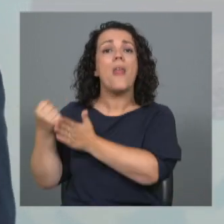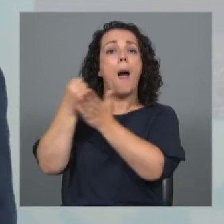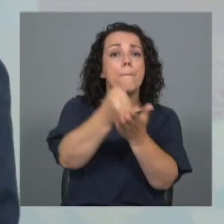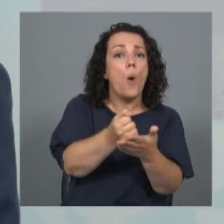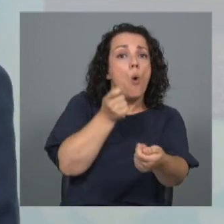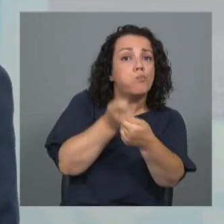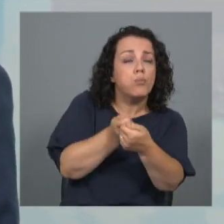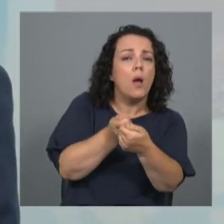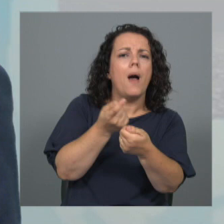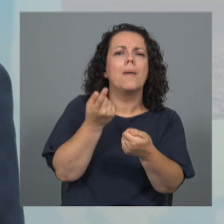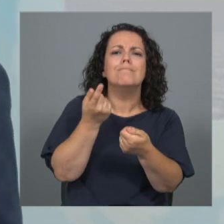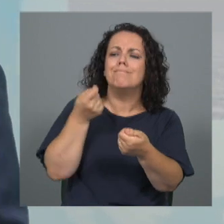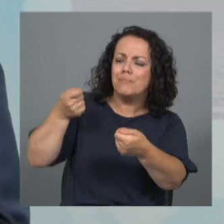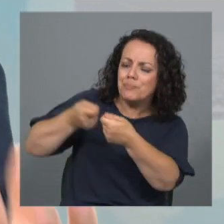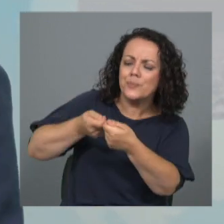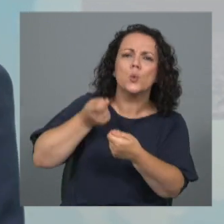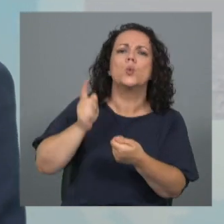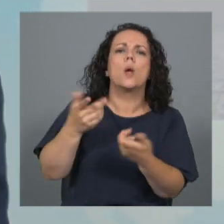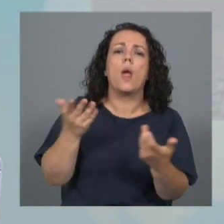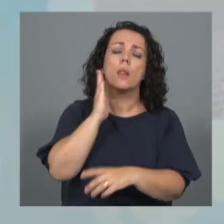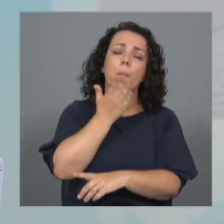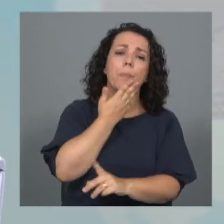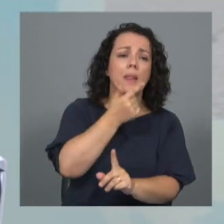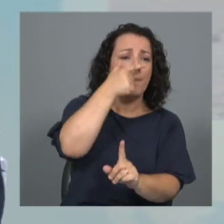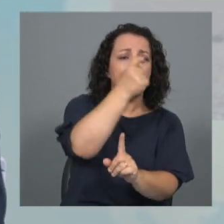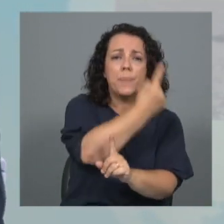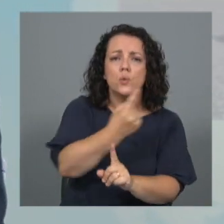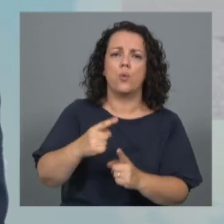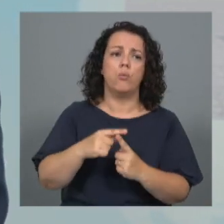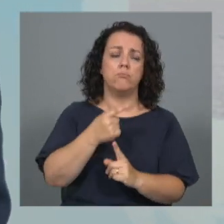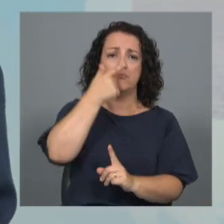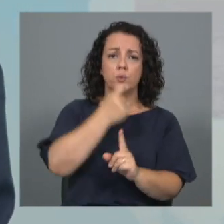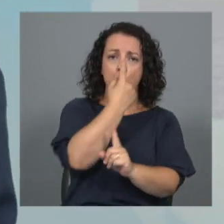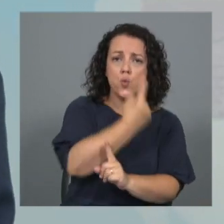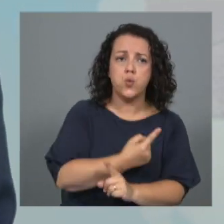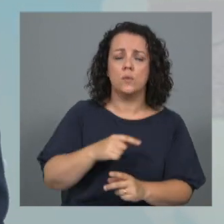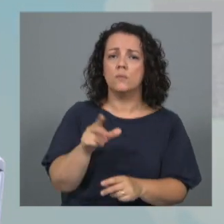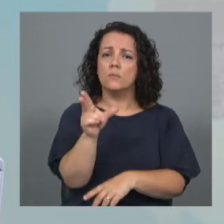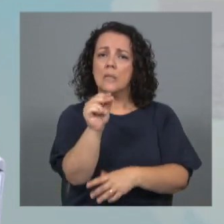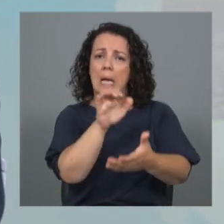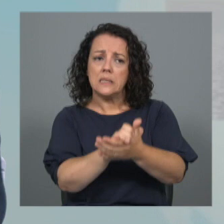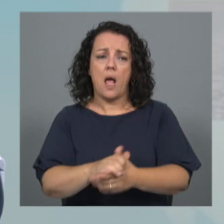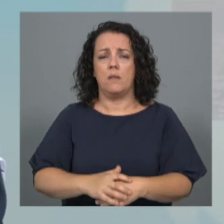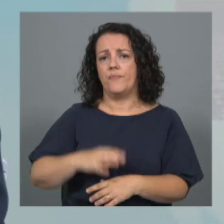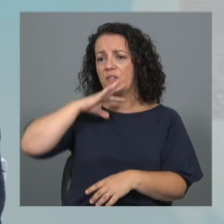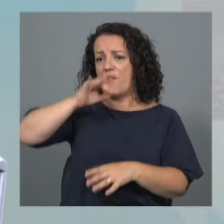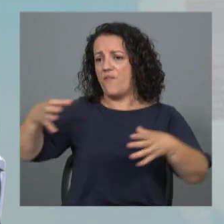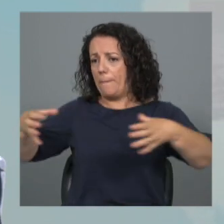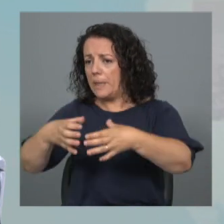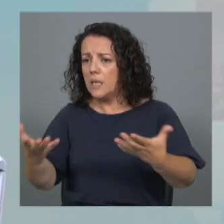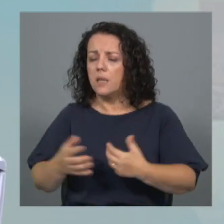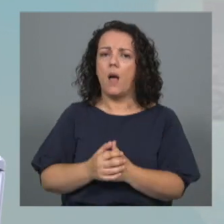é em função de cada situação, seja de uma pessoa, de um casal, de uma família, mais autónomo, menos autónomo, com